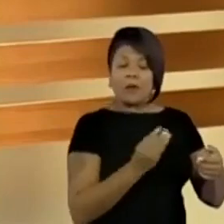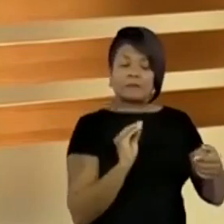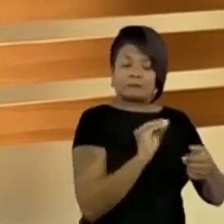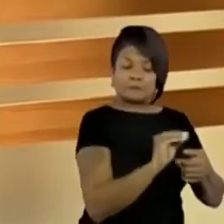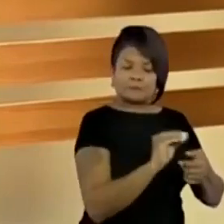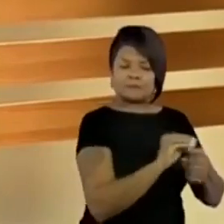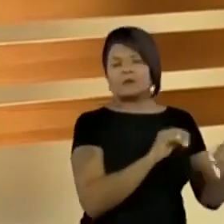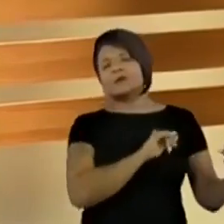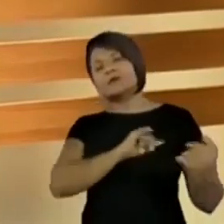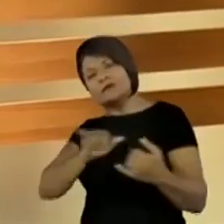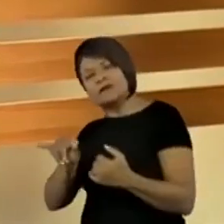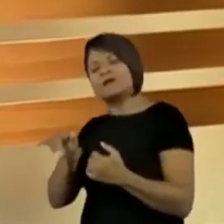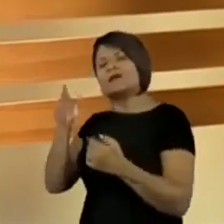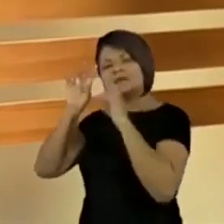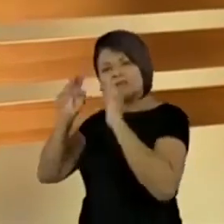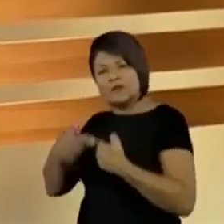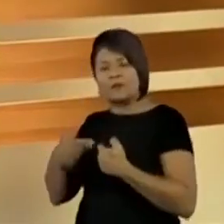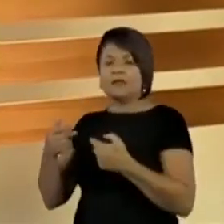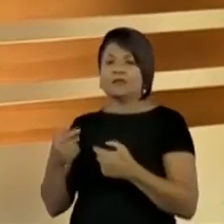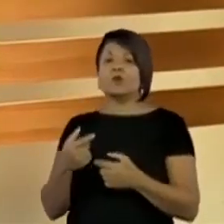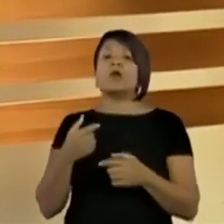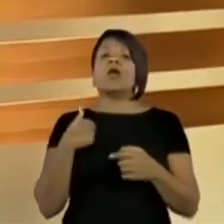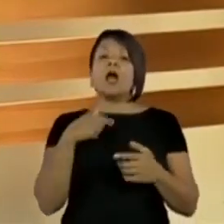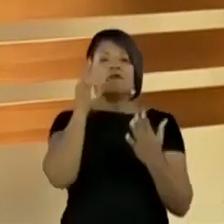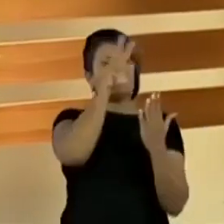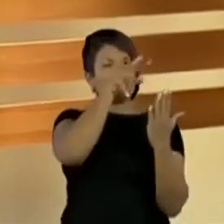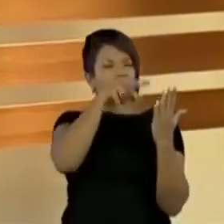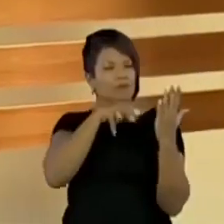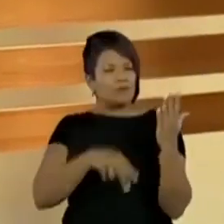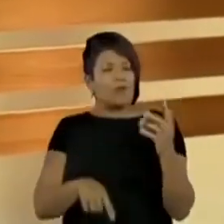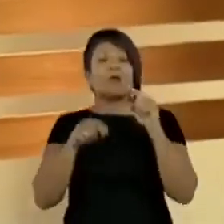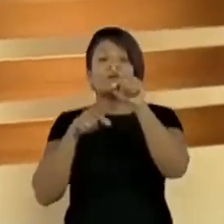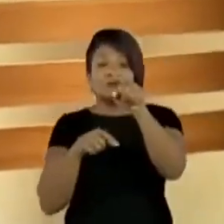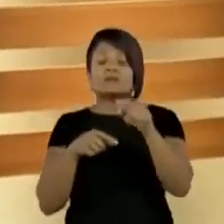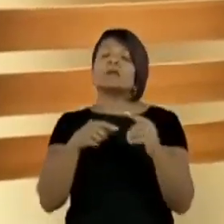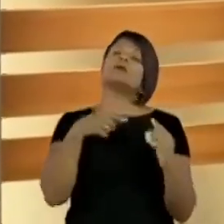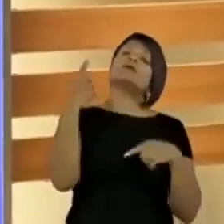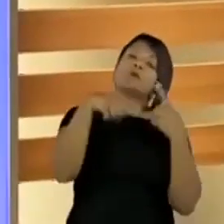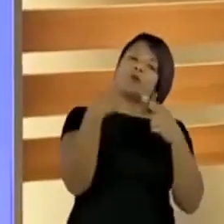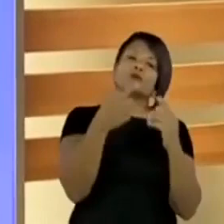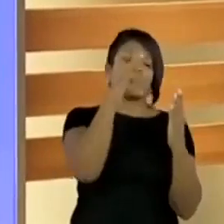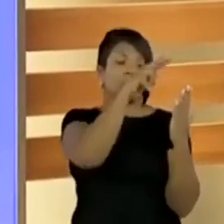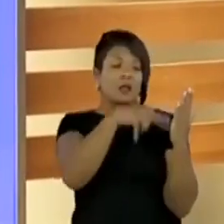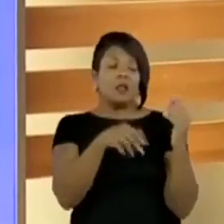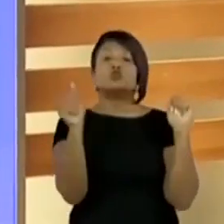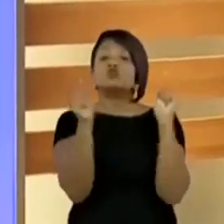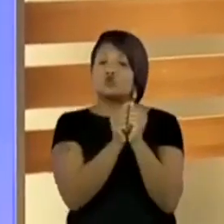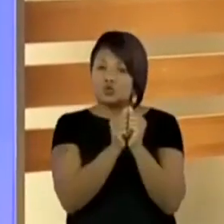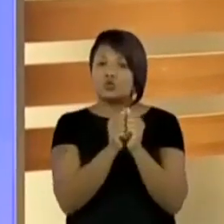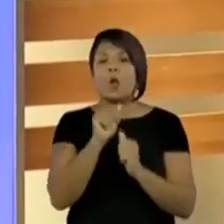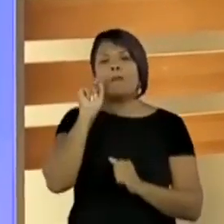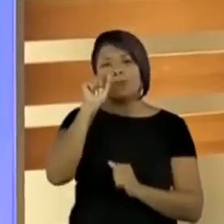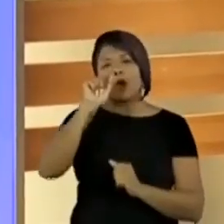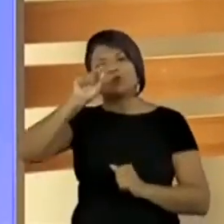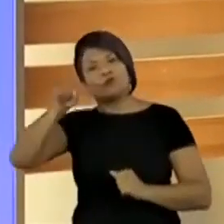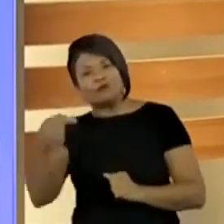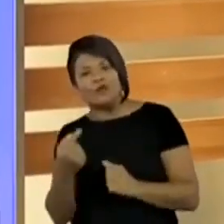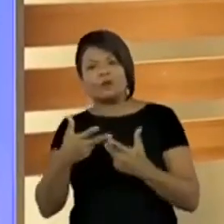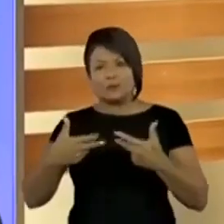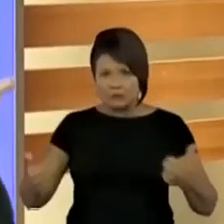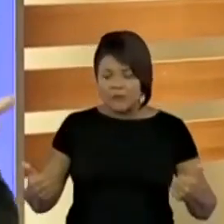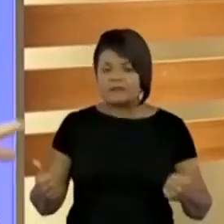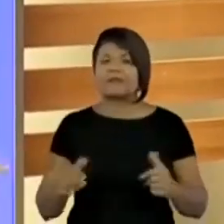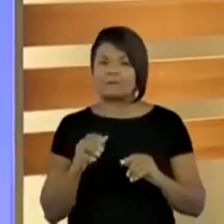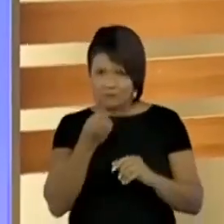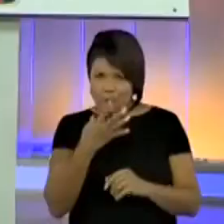no texto e depois eu vou ler com vocês. Aí, se vocês quiserem em casa ler junto comigo, respeitando os sinais de pontuação, maravilha, tá? Se não,